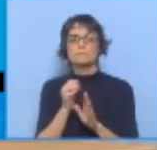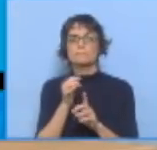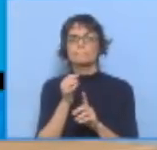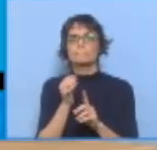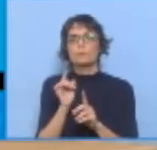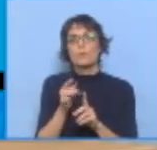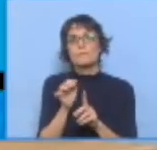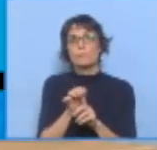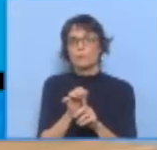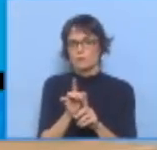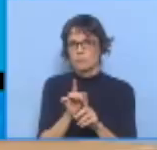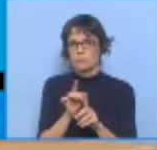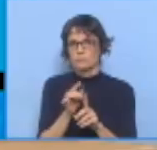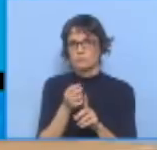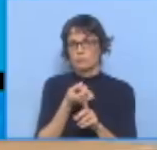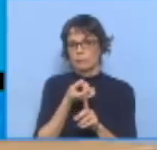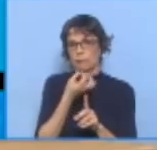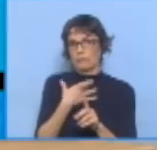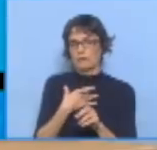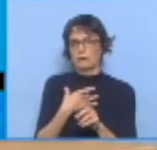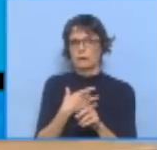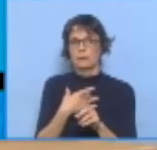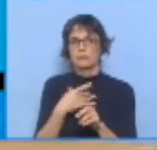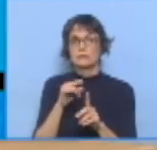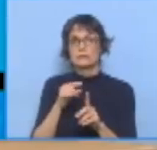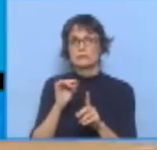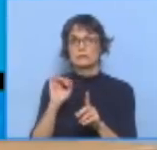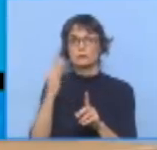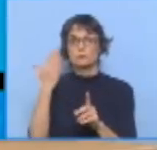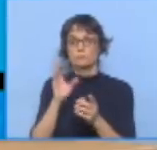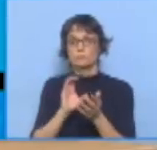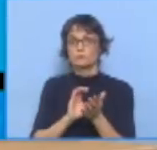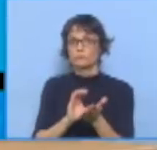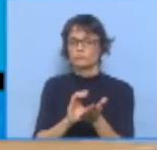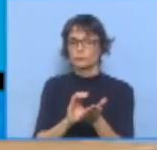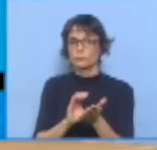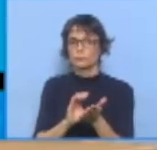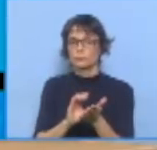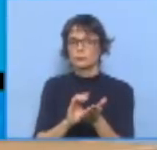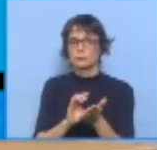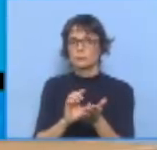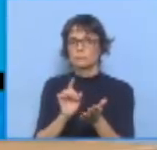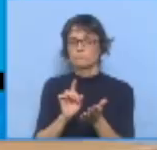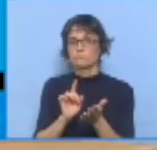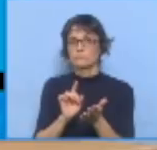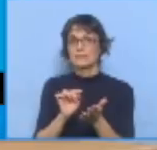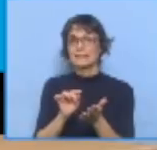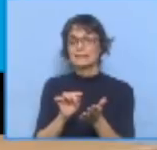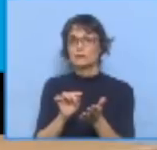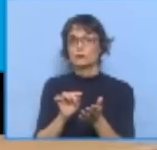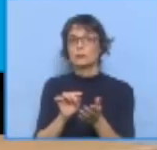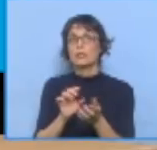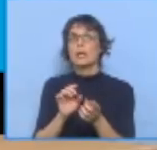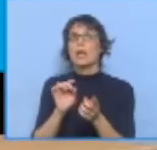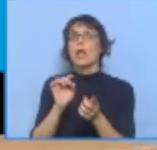mas eu disse que era o primeiro volume, talvez seja preferível dizer o volume prévio